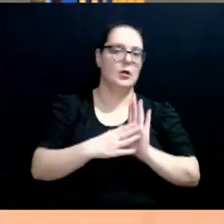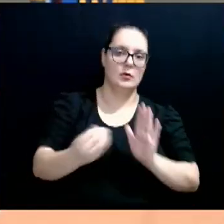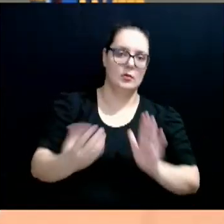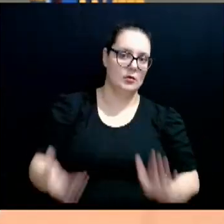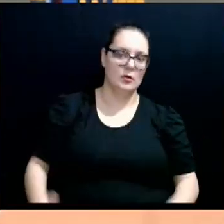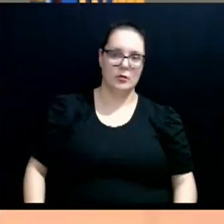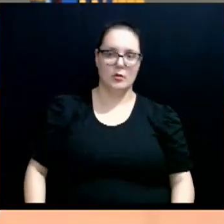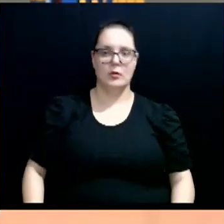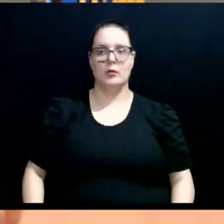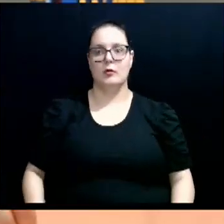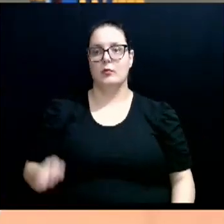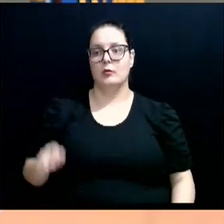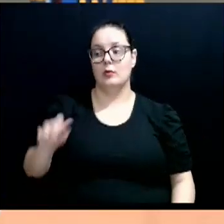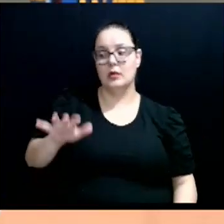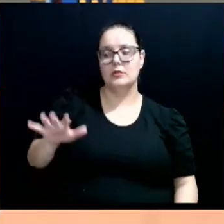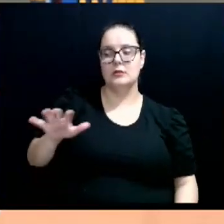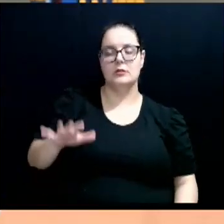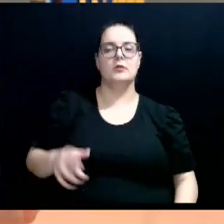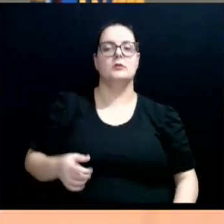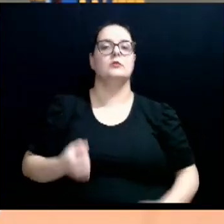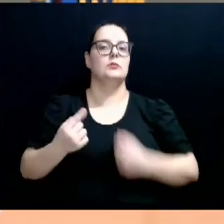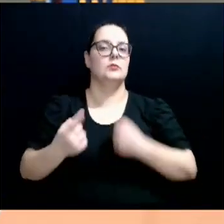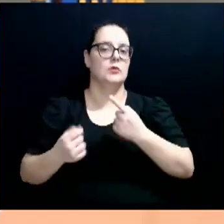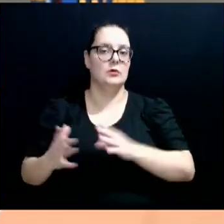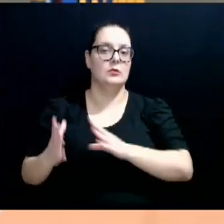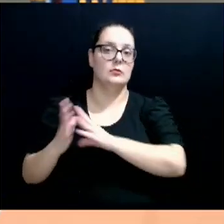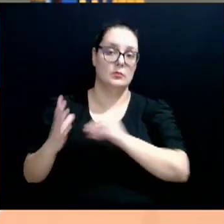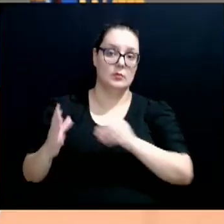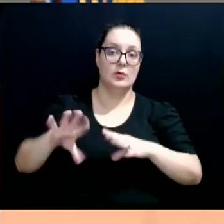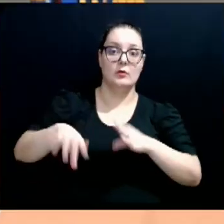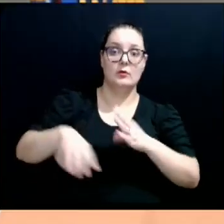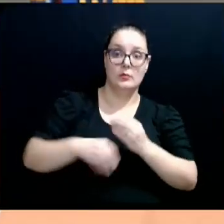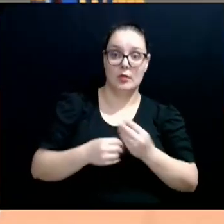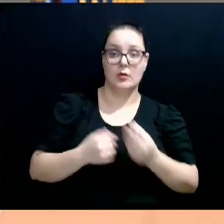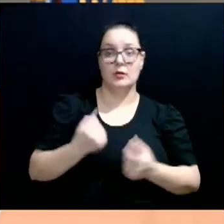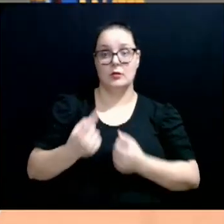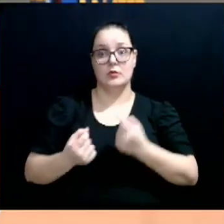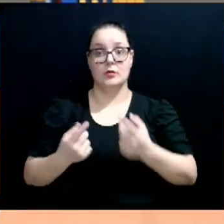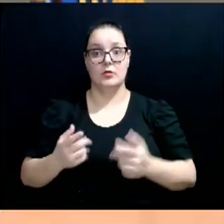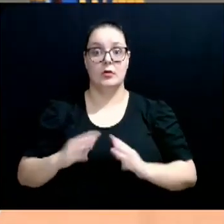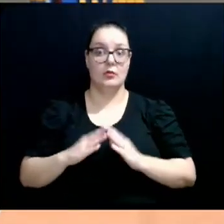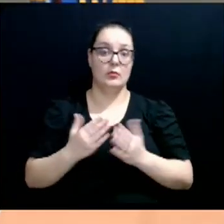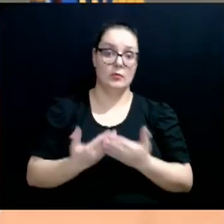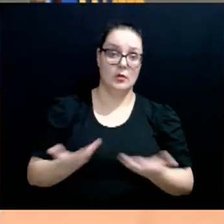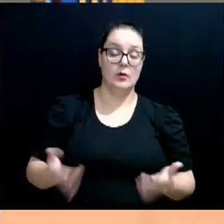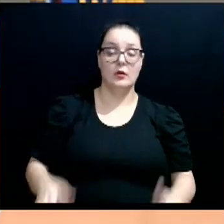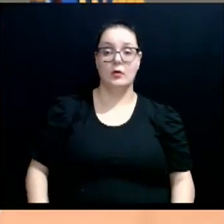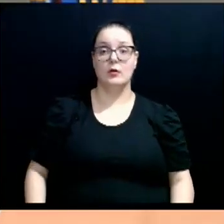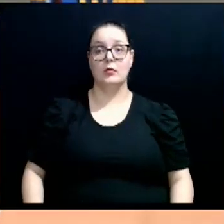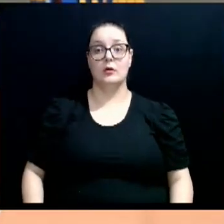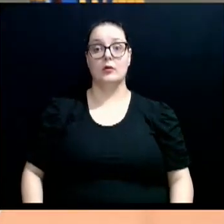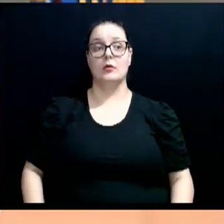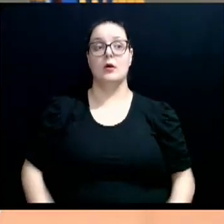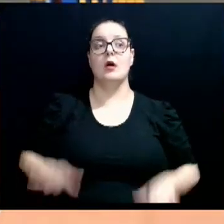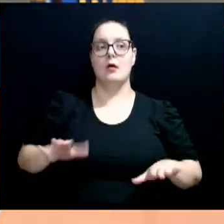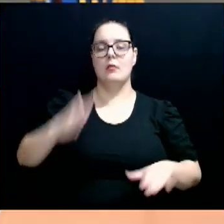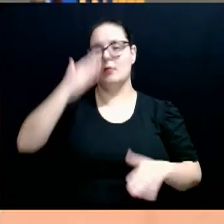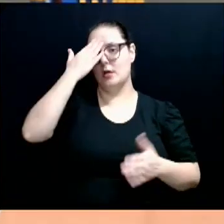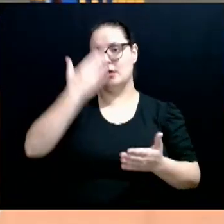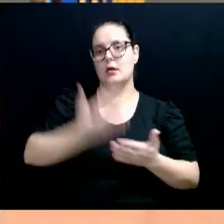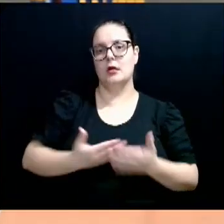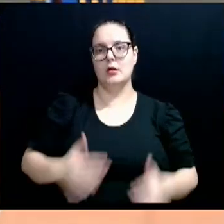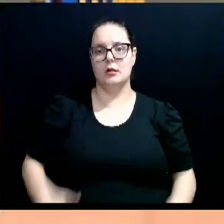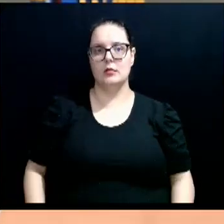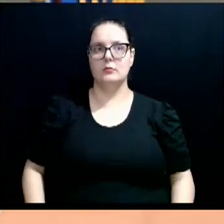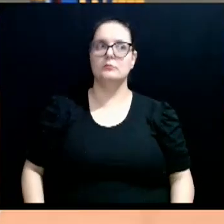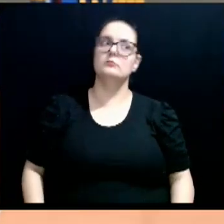de jogo também, de alguma maneira, foi implementado dentro de alguma escola. Mas eu acredito que, de certa maneira,